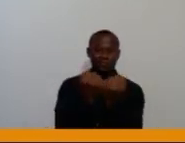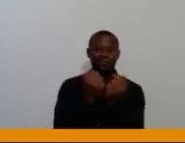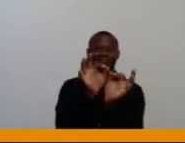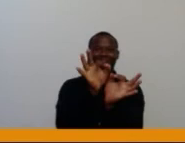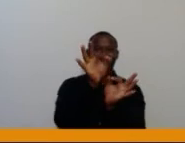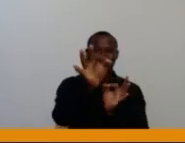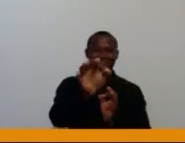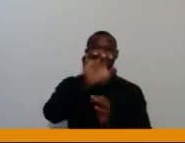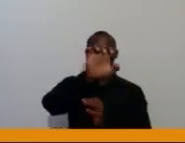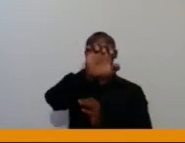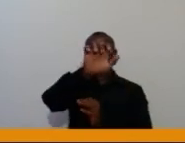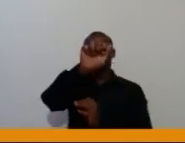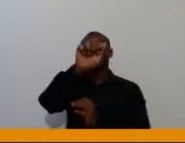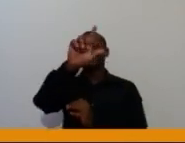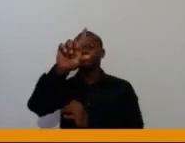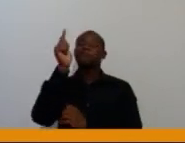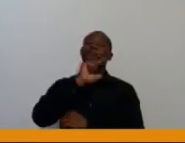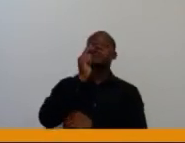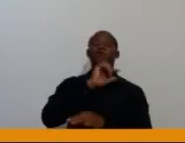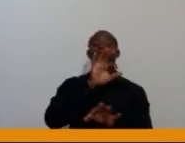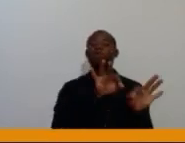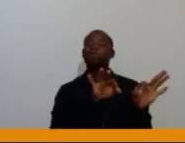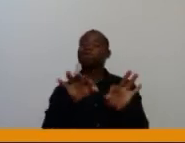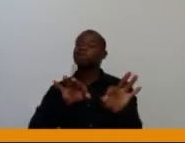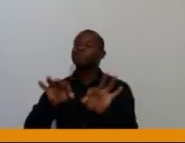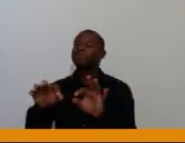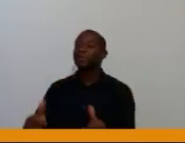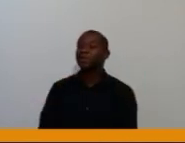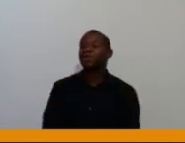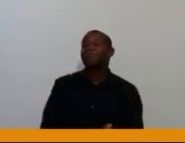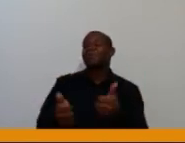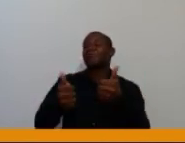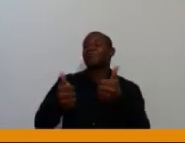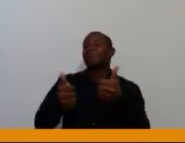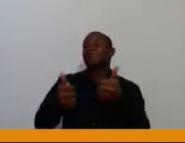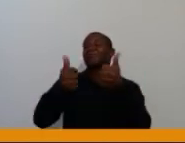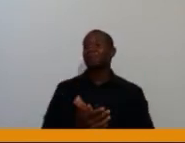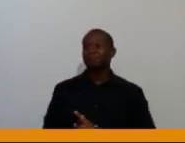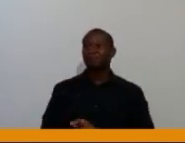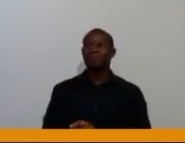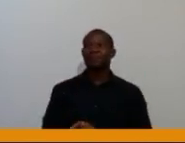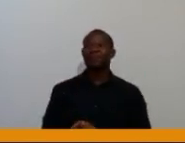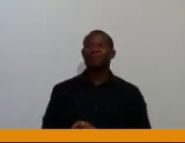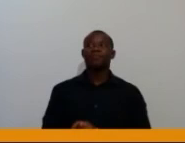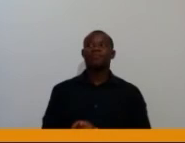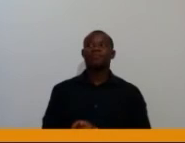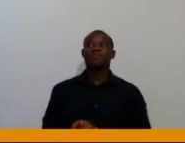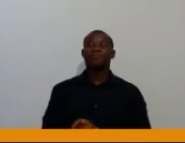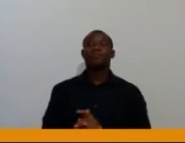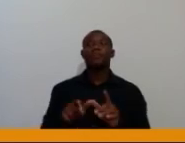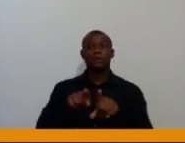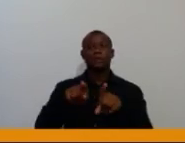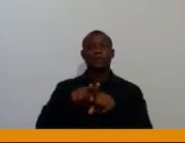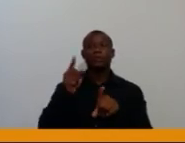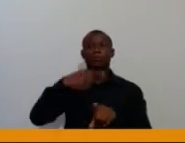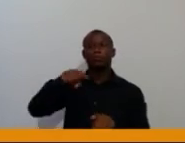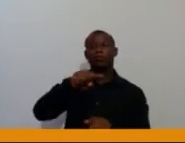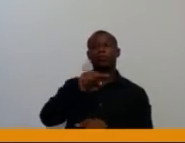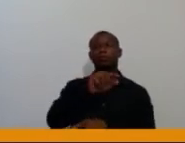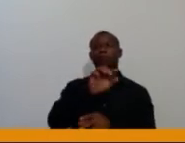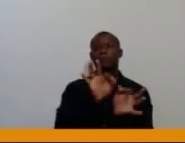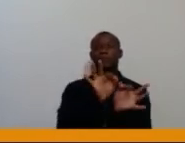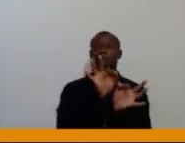base foi profícua e nos possibilitou agilidade em